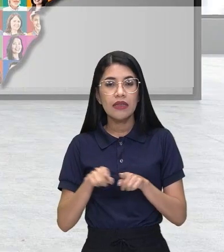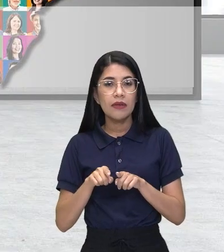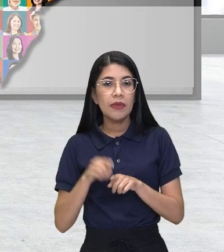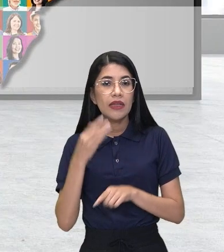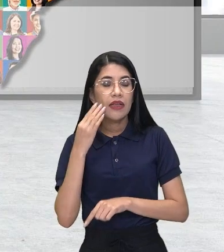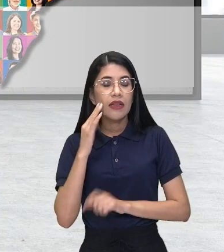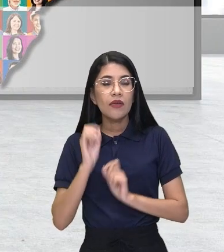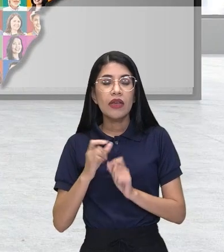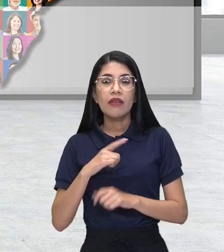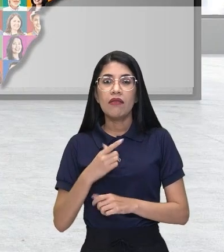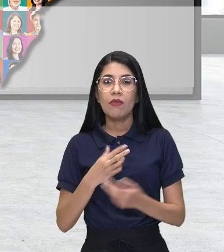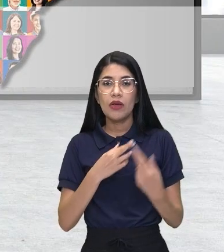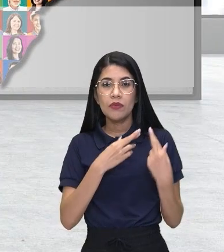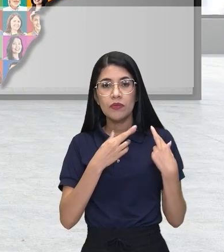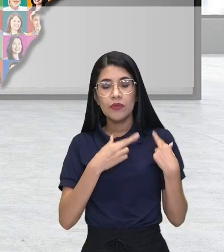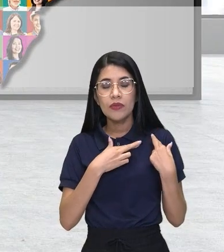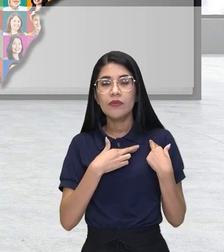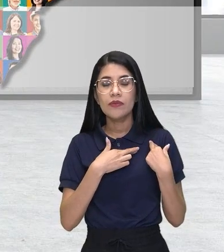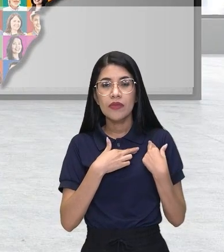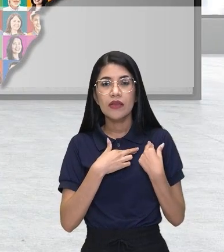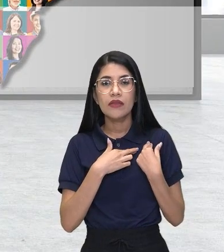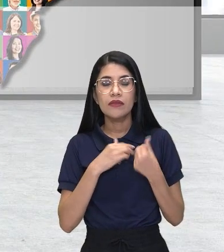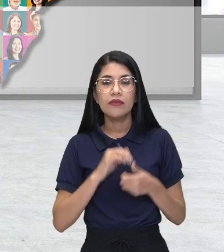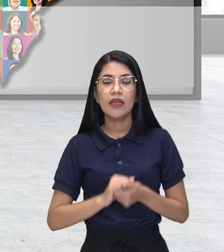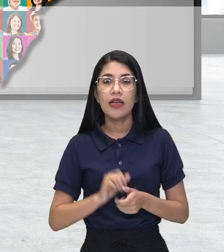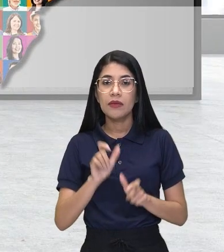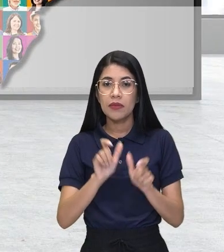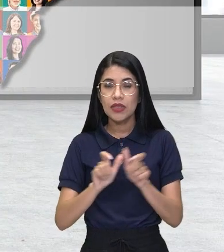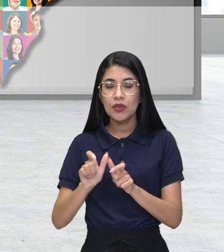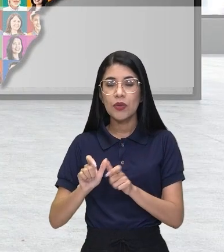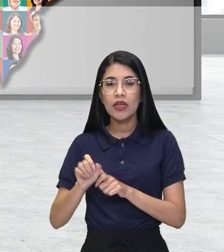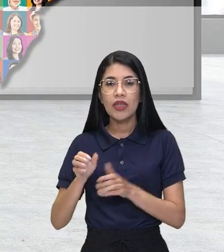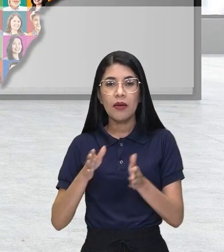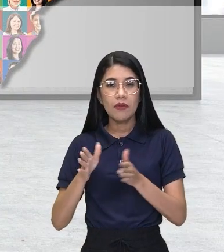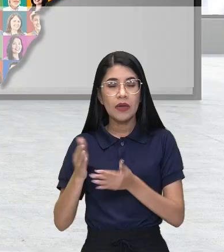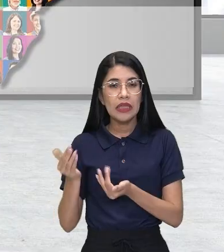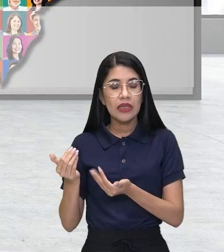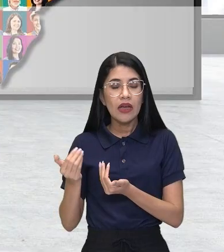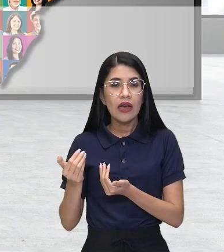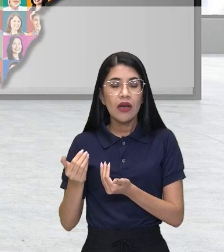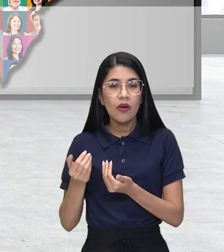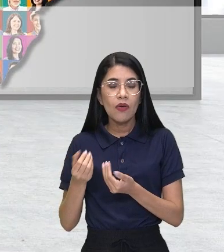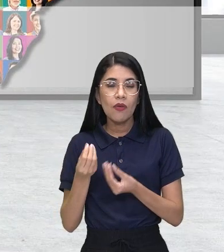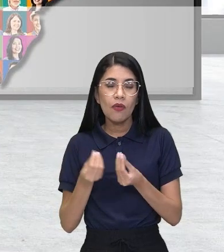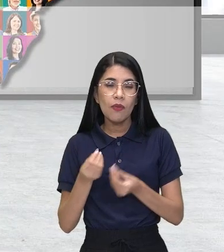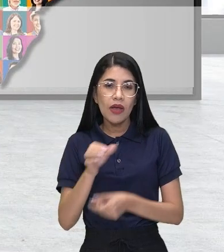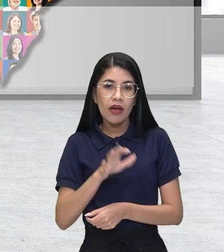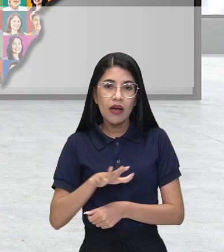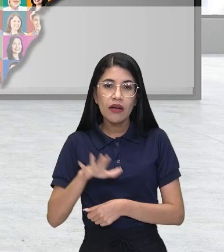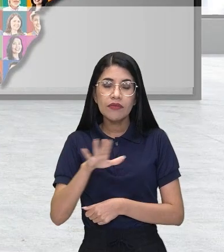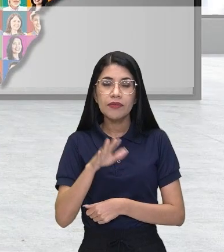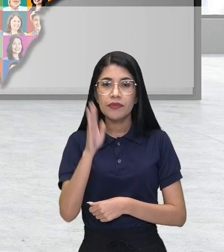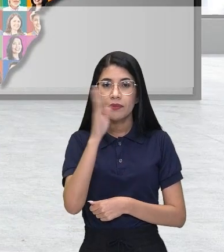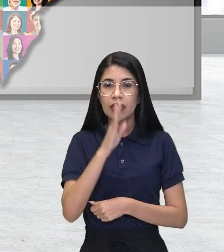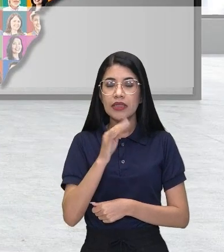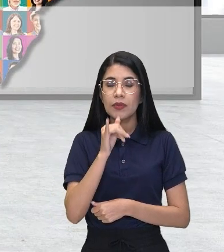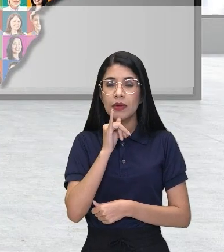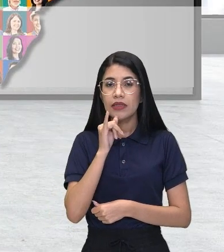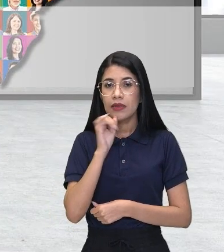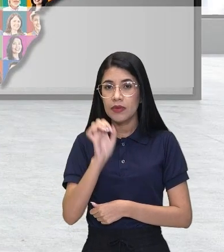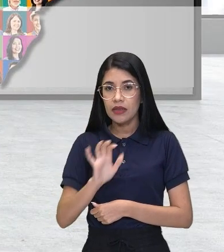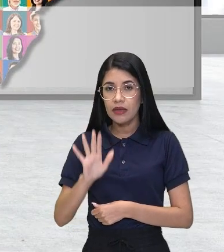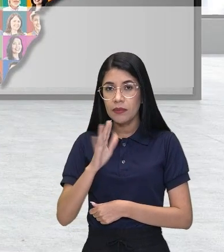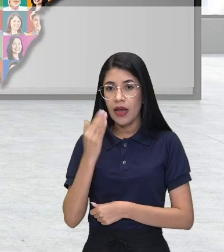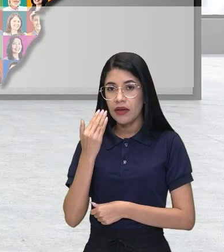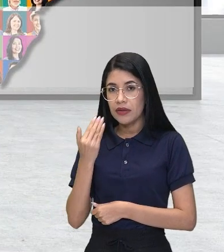tem um papel, né, enquanto jovens, as pessoas têm que entender, enquanto jovens, né? O território brasileiro, como aparece aí nessa imagem, ele